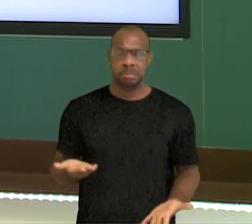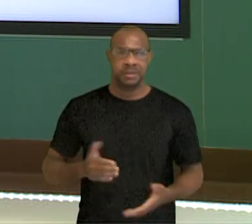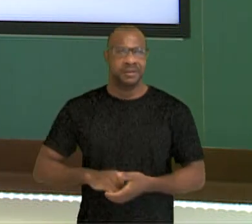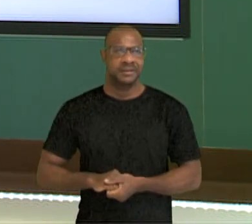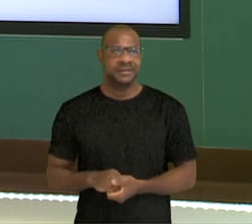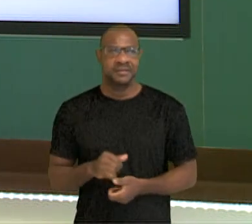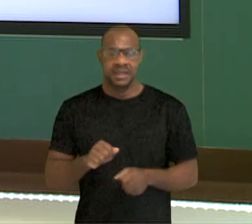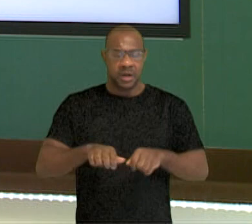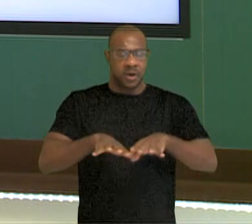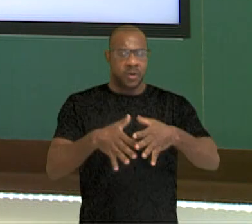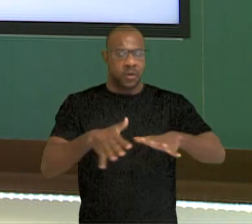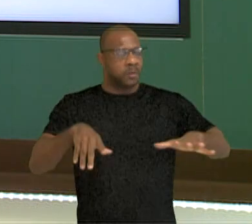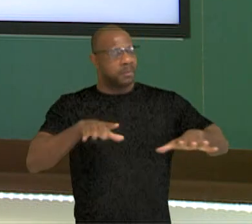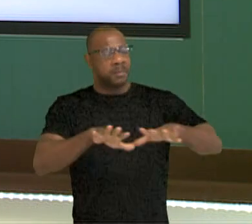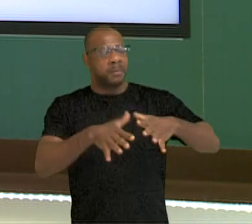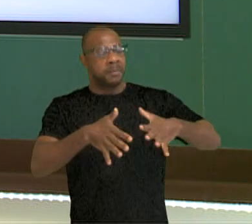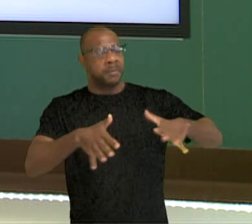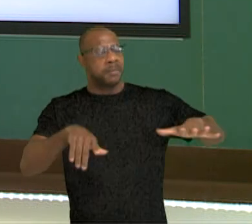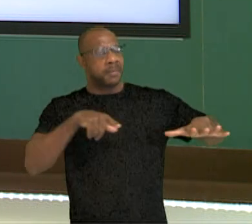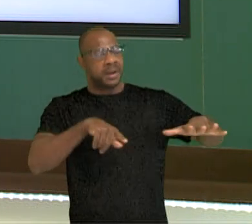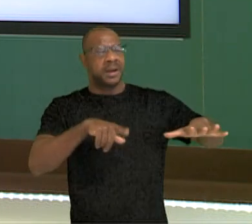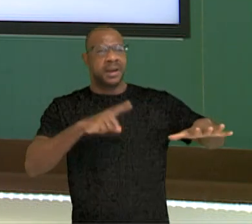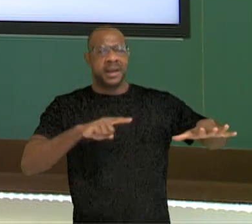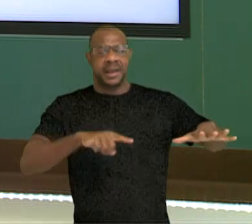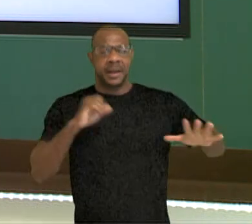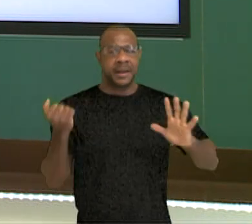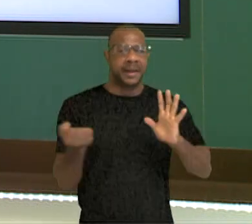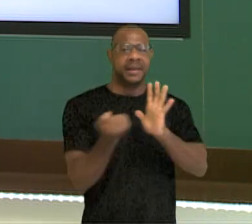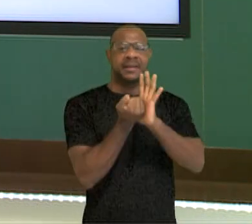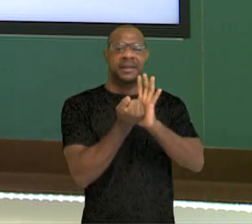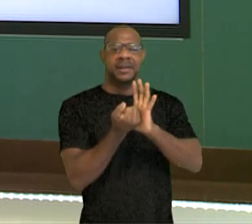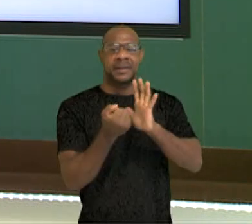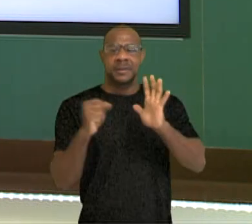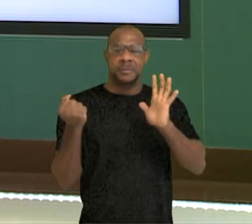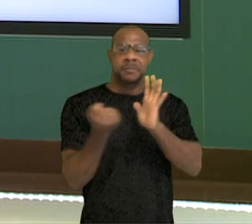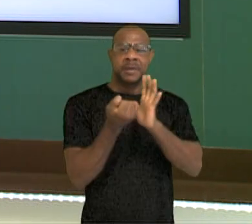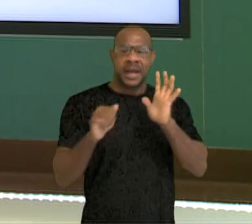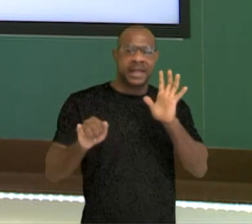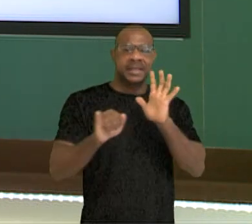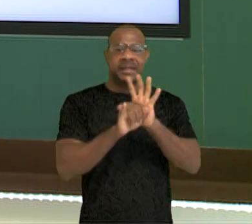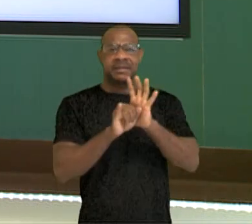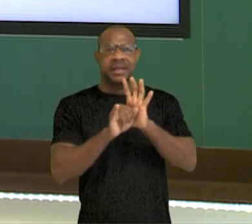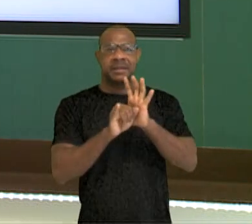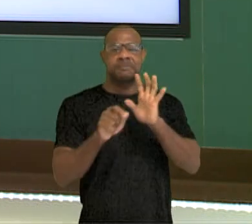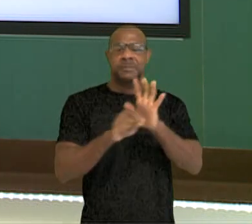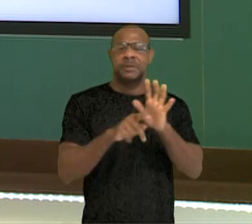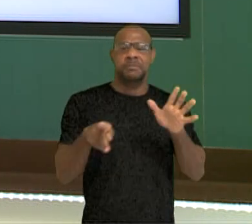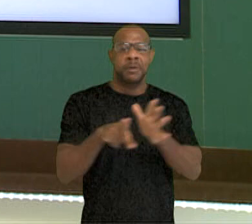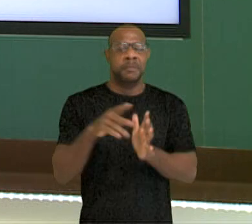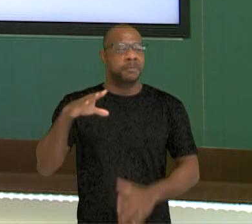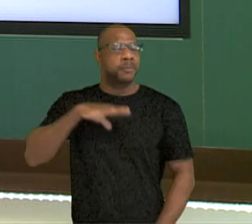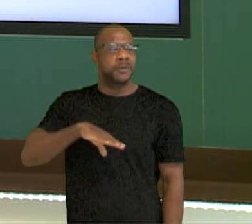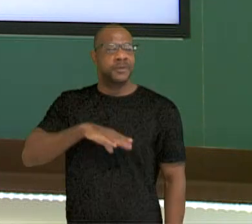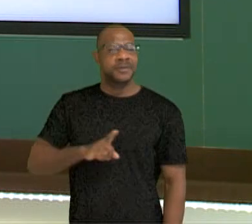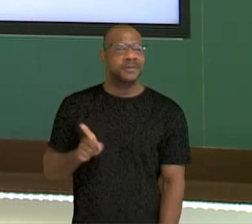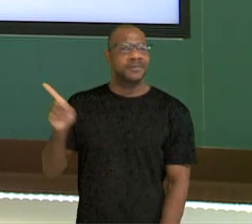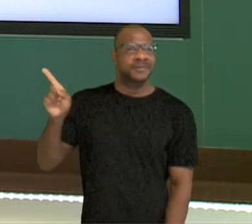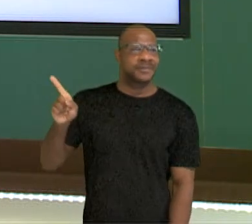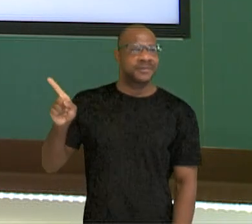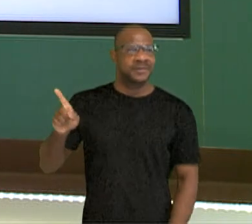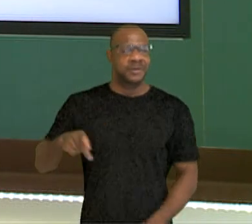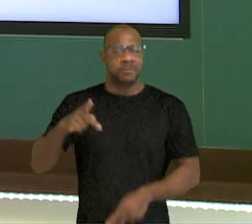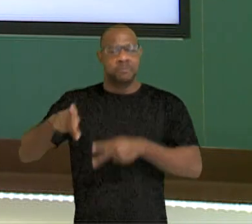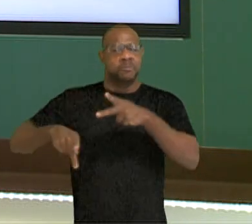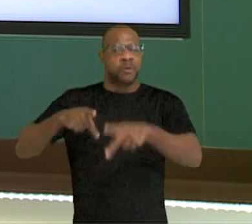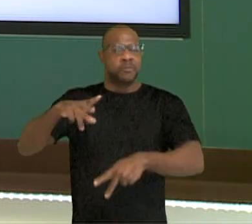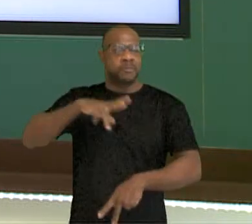O mar, por assim dizer, é um constituinte da identidade portuguesa. São justamente os povos lusos, né,